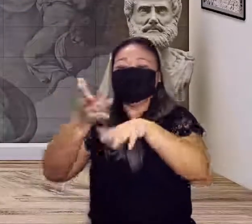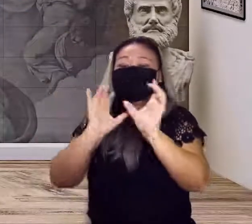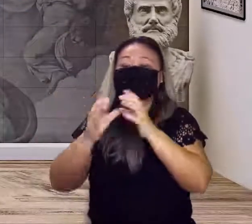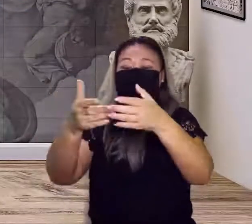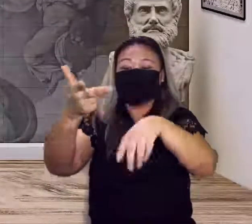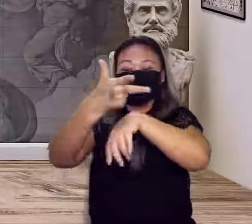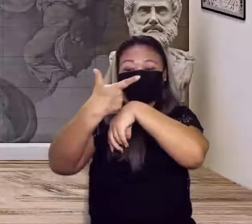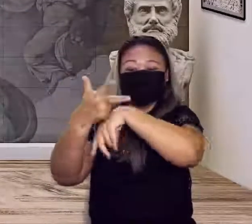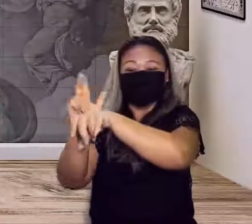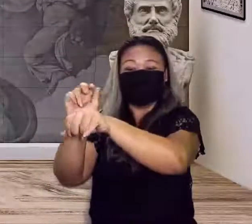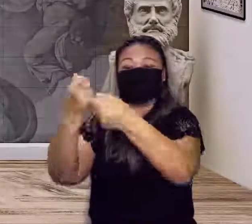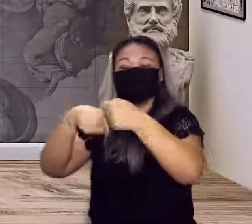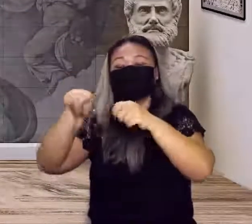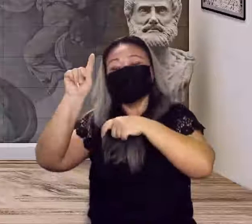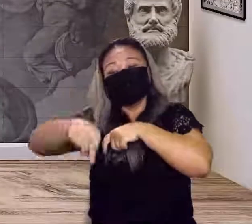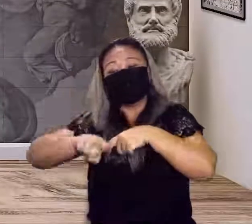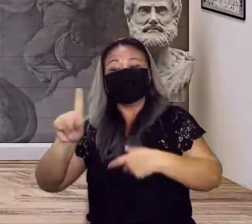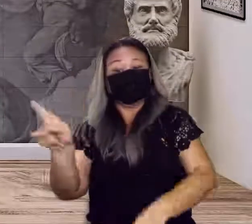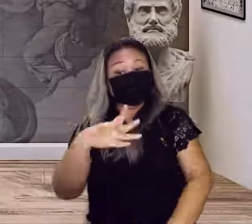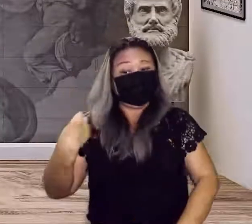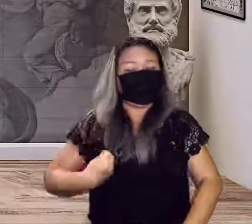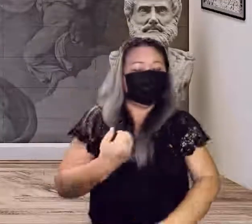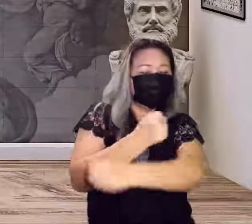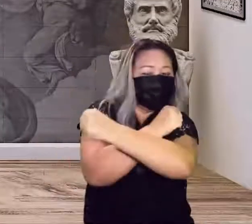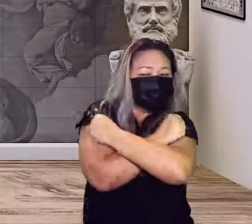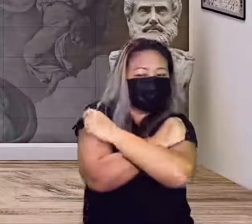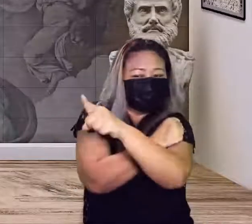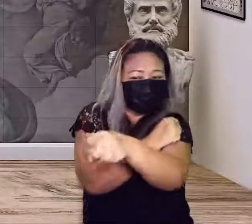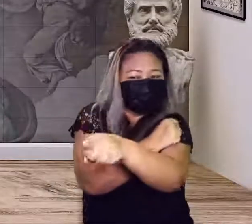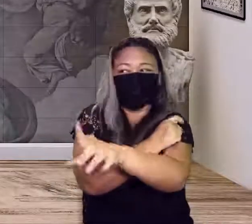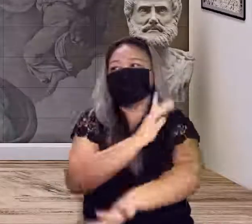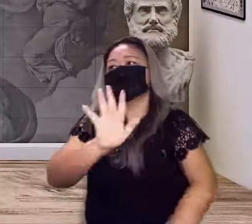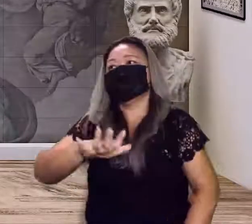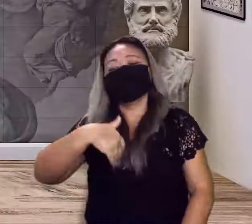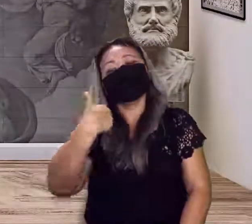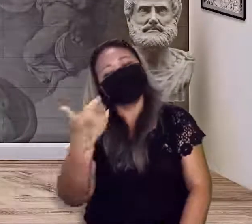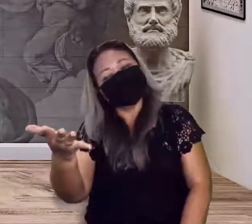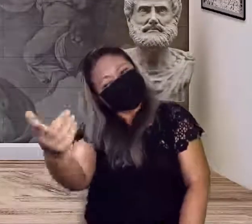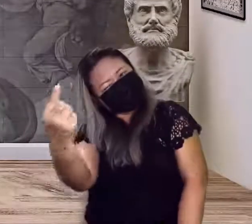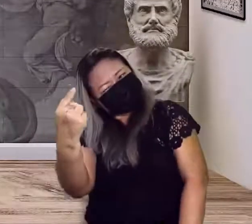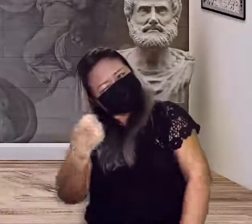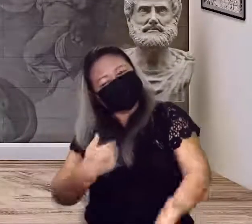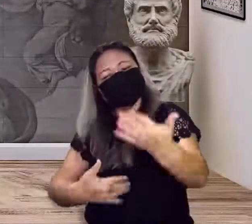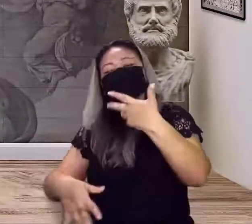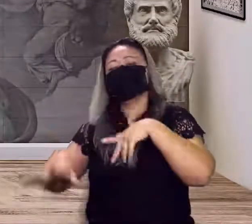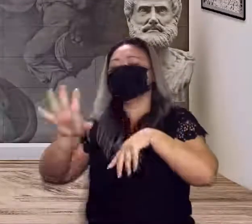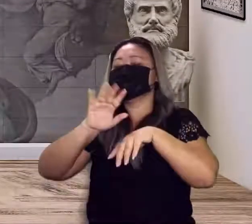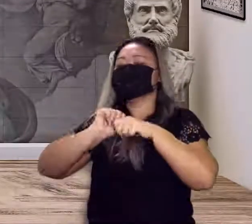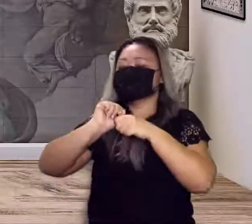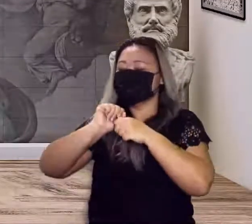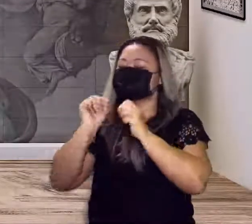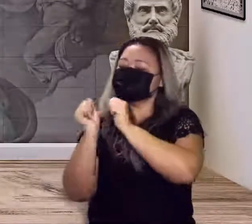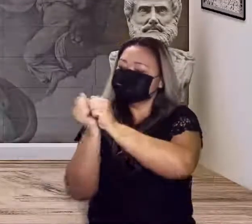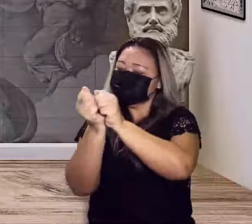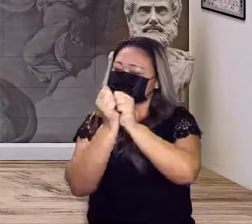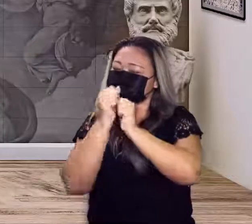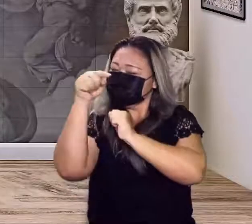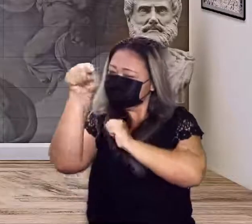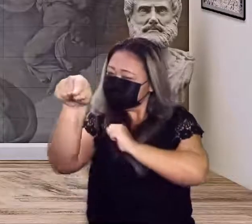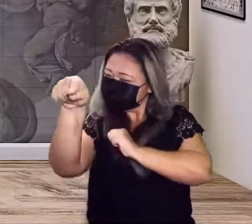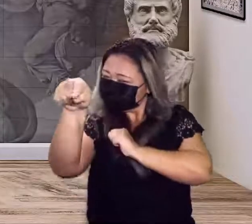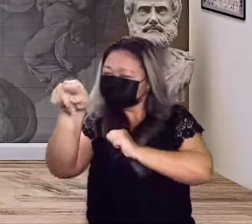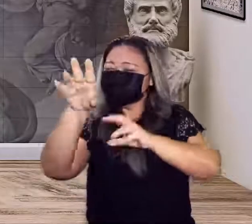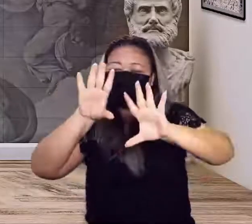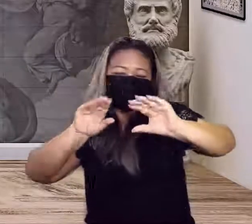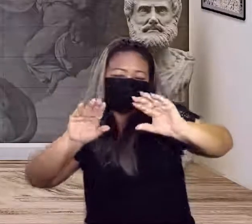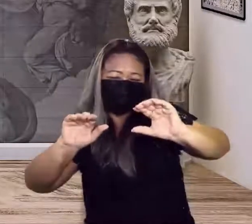estúdio, os professores presenciais. Um abraço para vocês. Então vem para o meio, vamos participar dessa aula juntos. Aí, você mesmo está